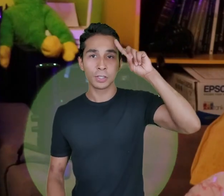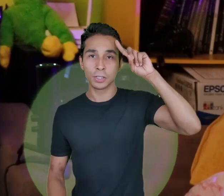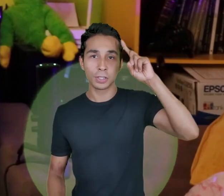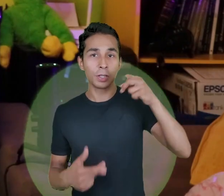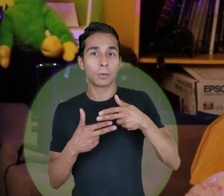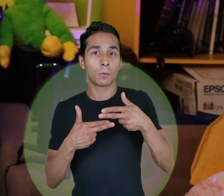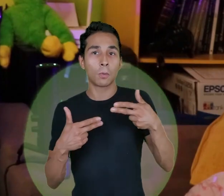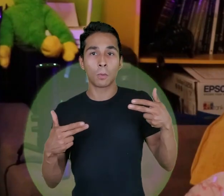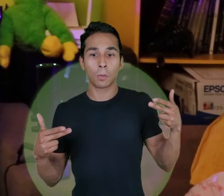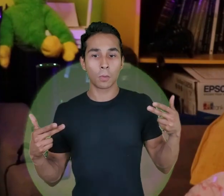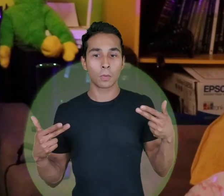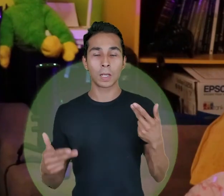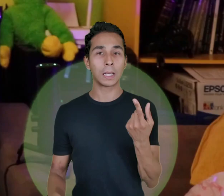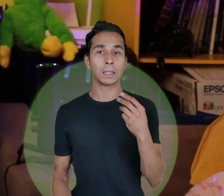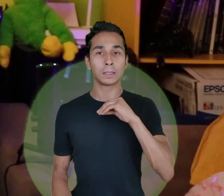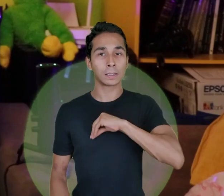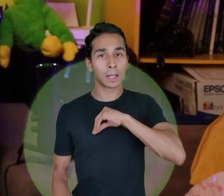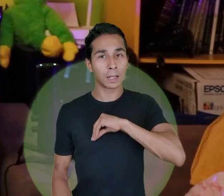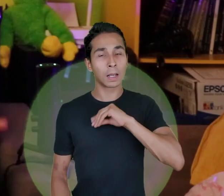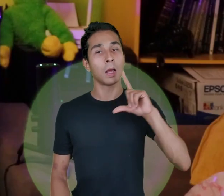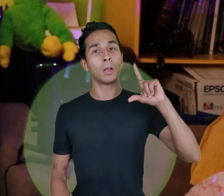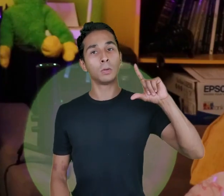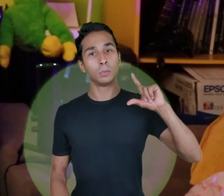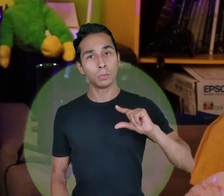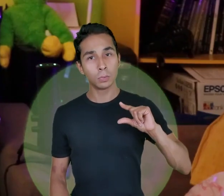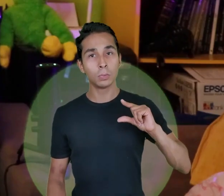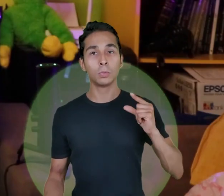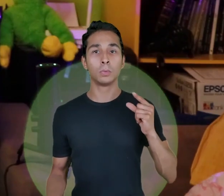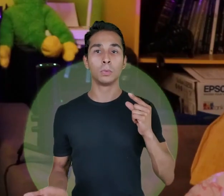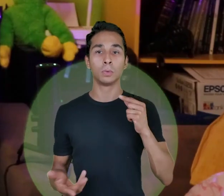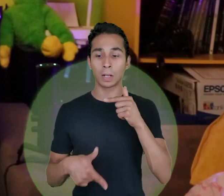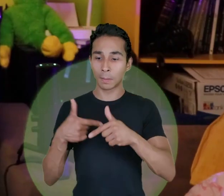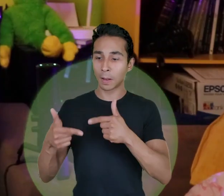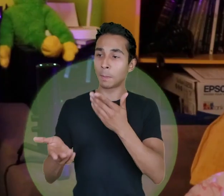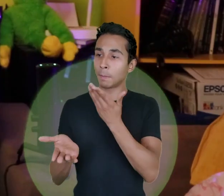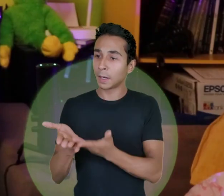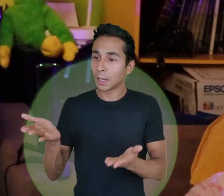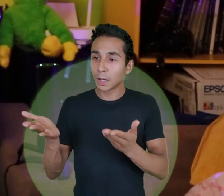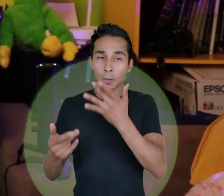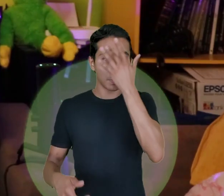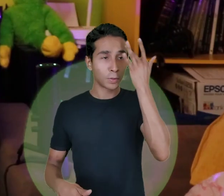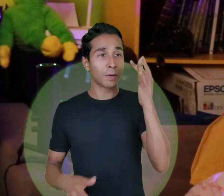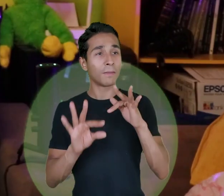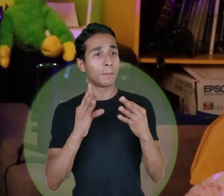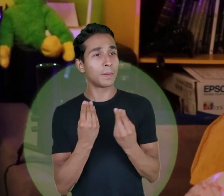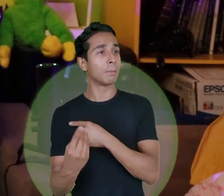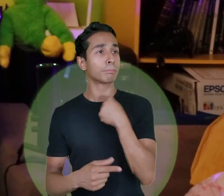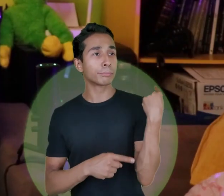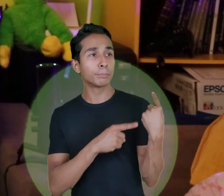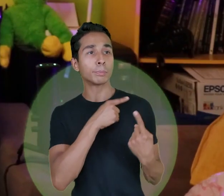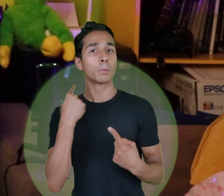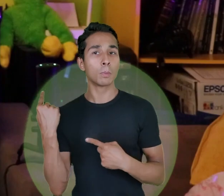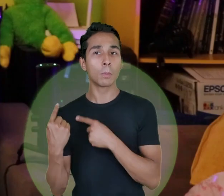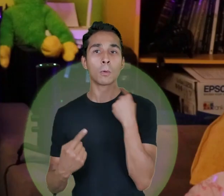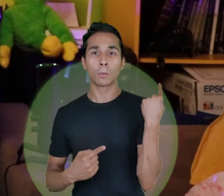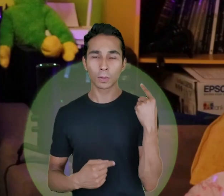da renda que caiu, das pessoas que perderam trabalho, de pessoas que perderam entes queridos, e ao mesmo tempo de pensar que na